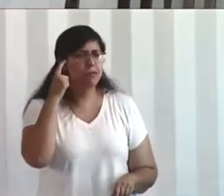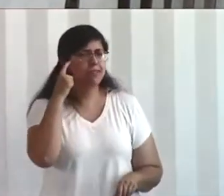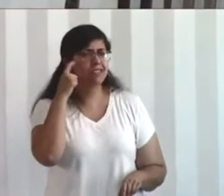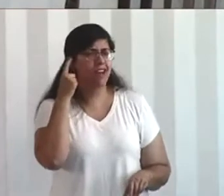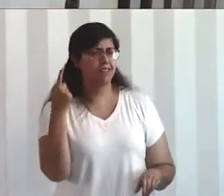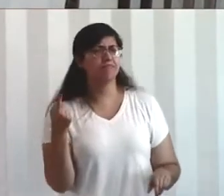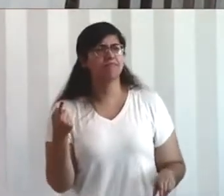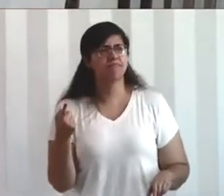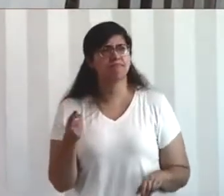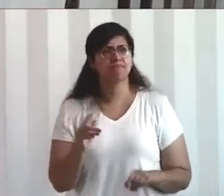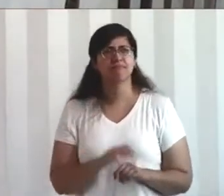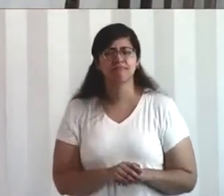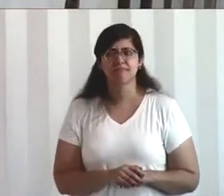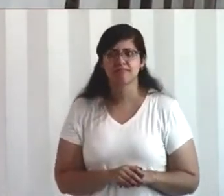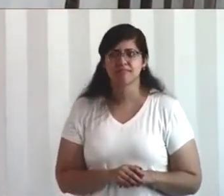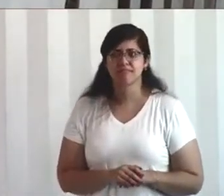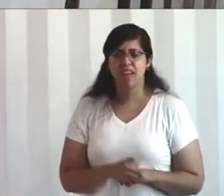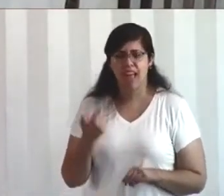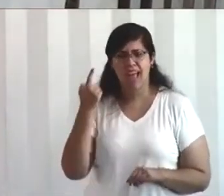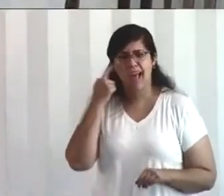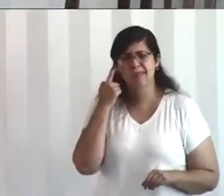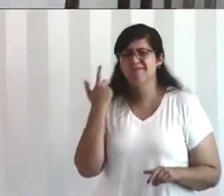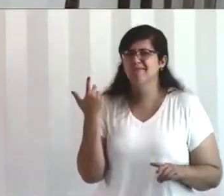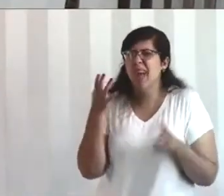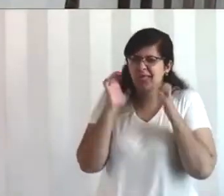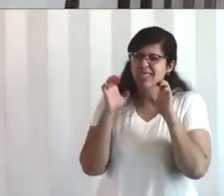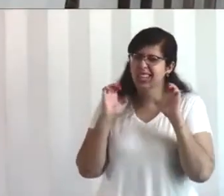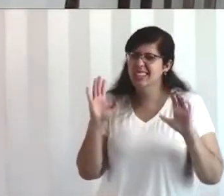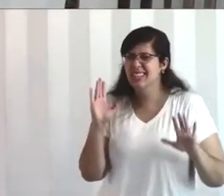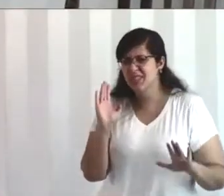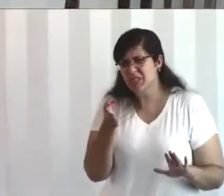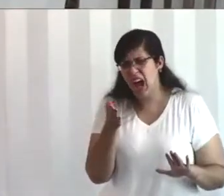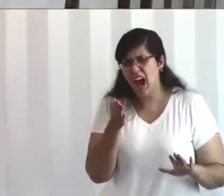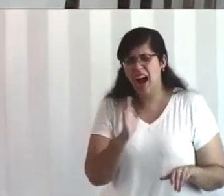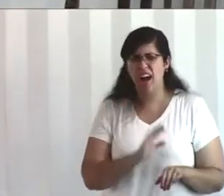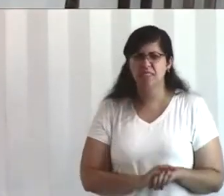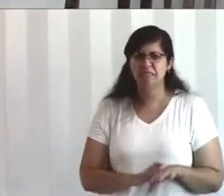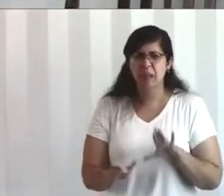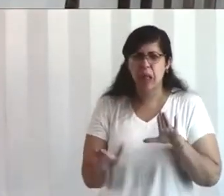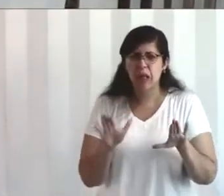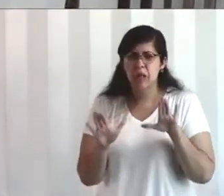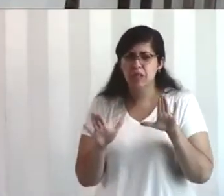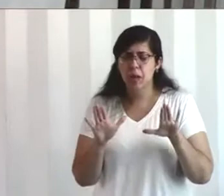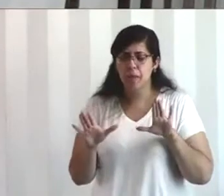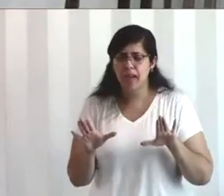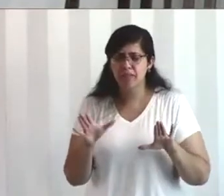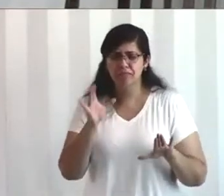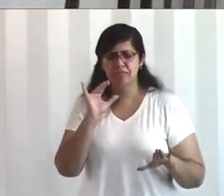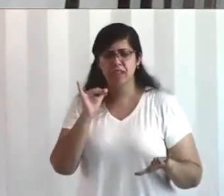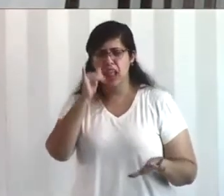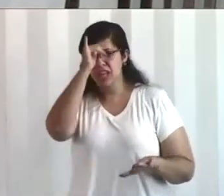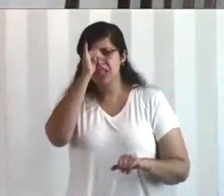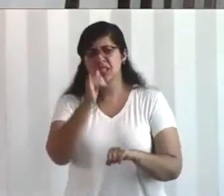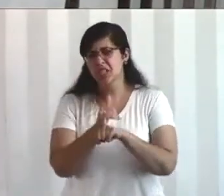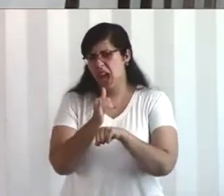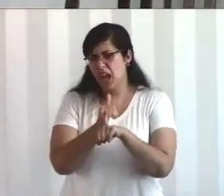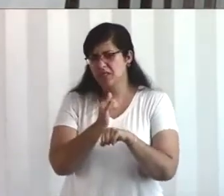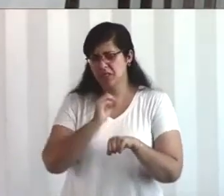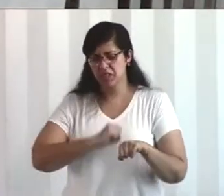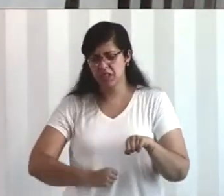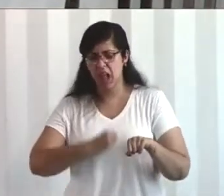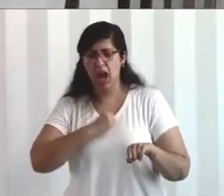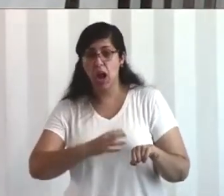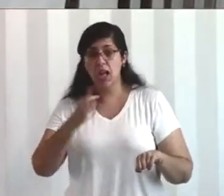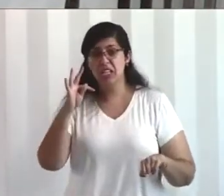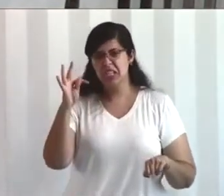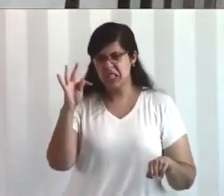possível, pelo seu hábito de trabalho, olha, eu já tenho Crispo convertido, nós já temos Tício